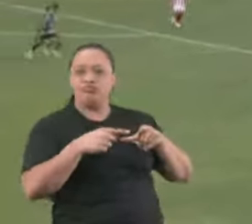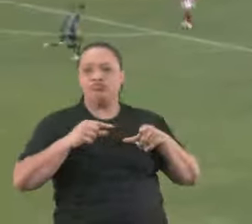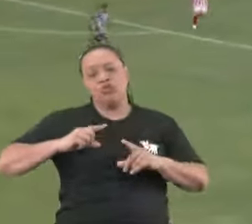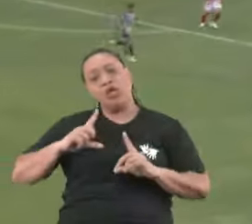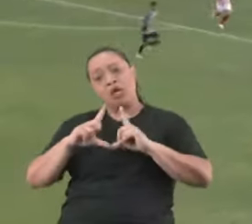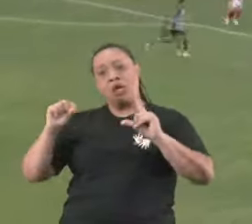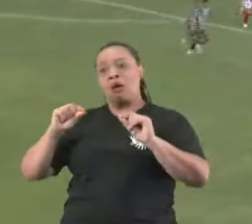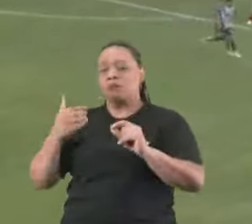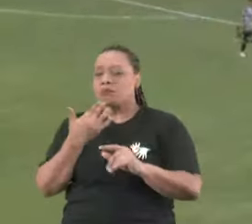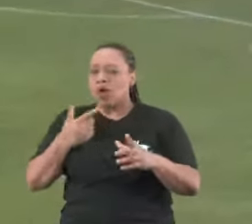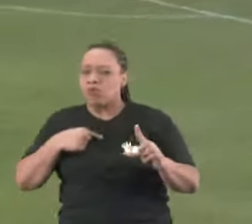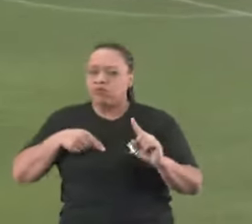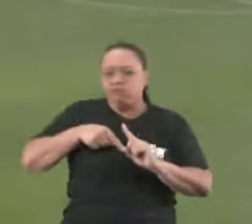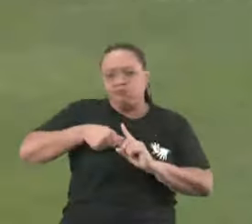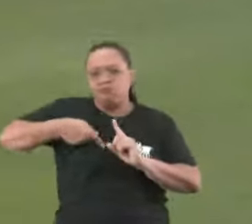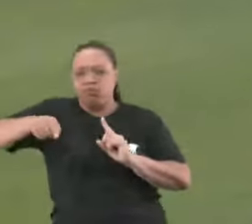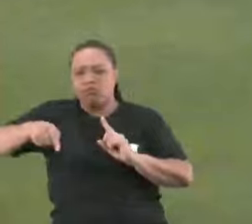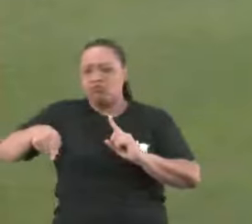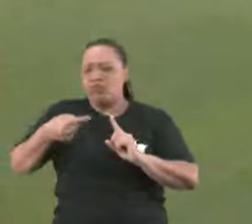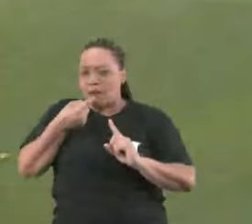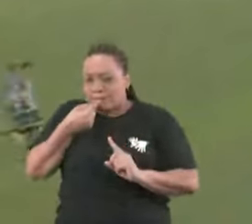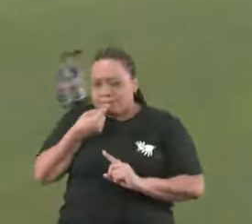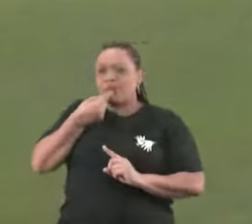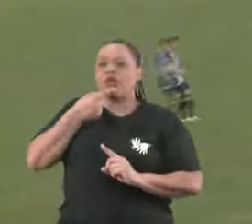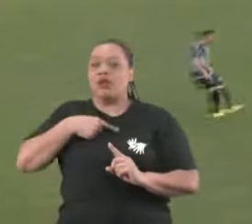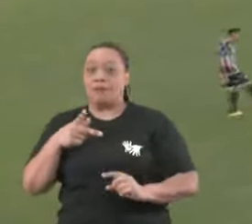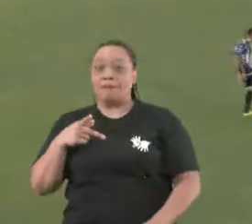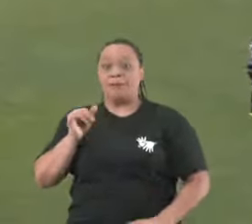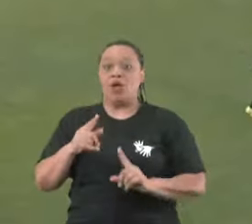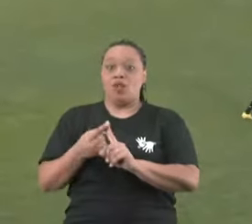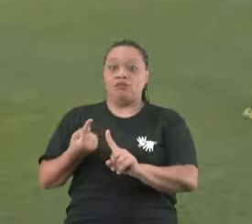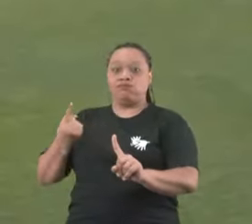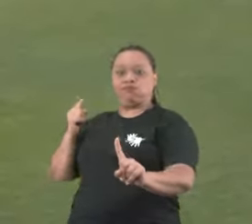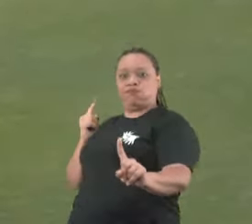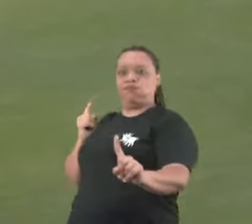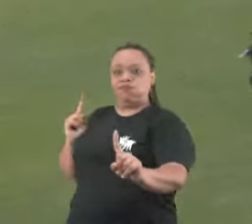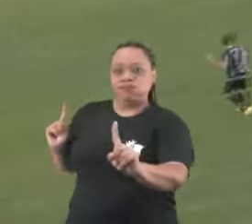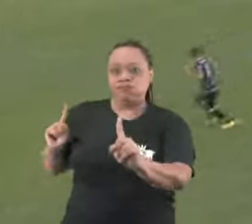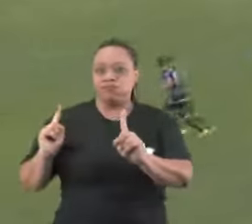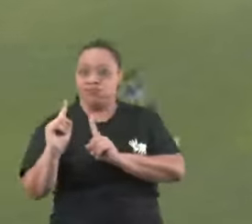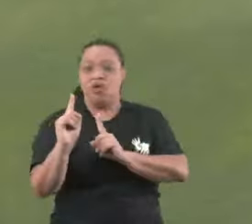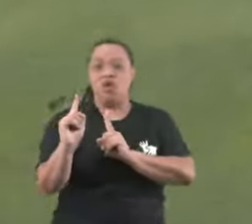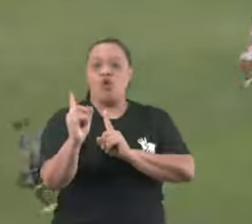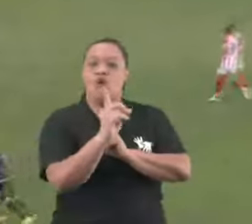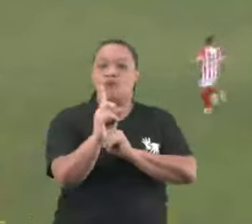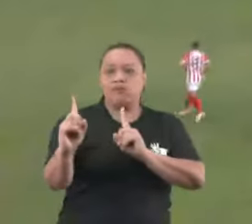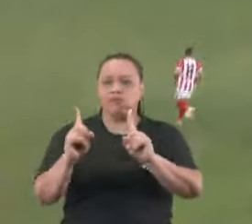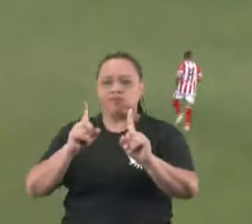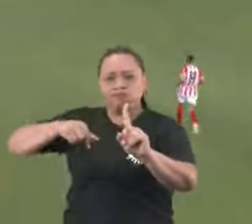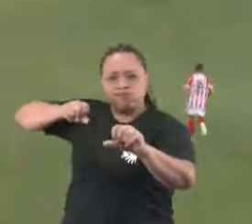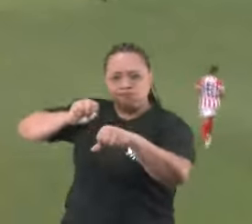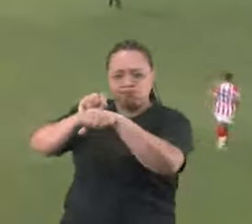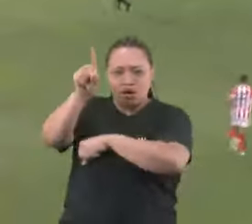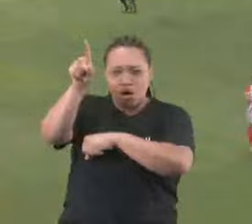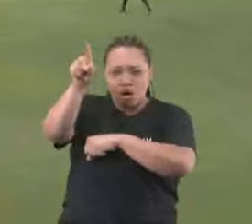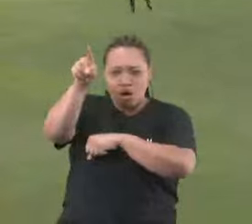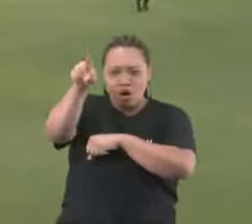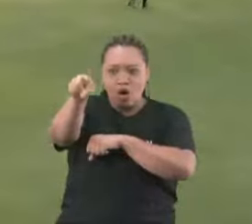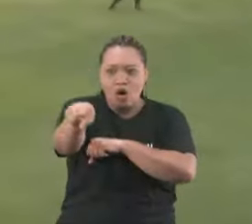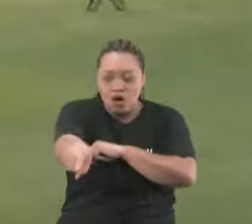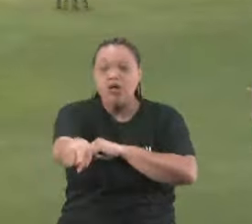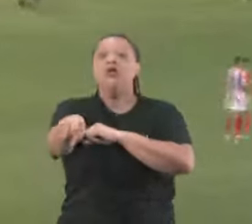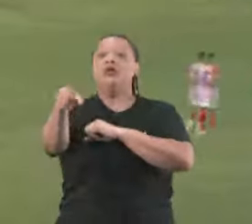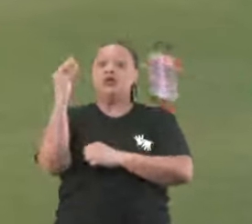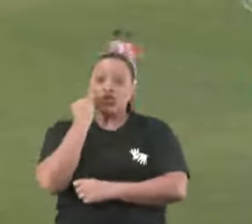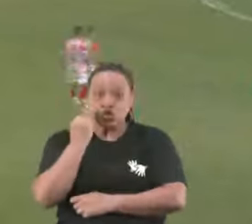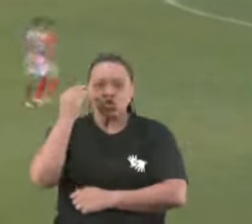preferiu o toque curto para o Paulinho. Paulinho mais atrás ainda. Quem recebe agora é o Aleph. Fatiou, buscou a